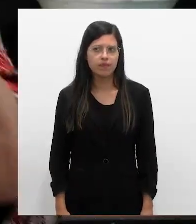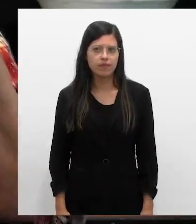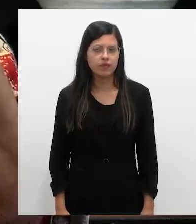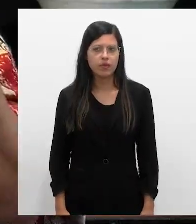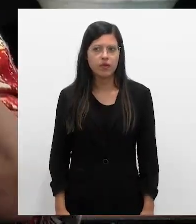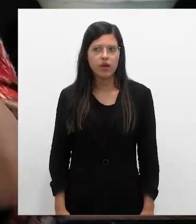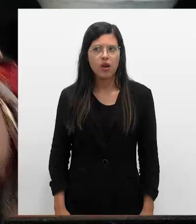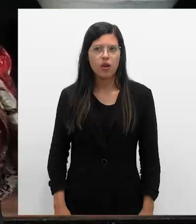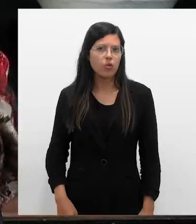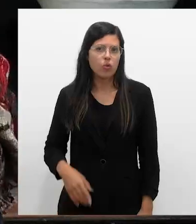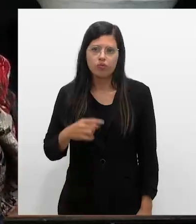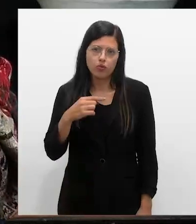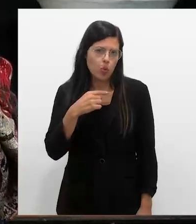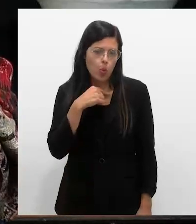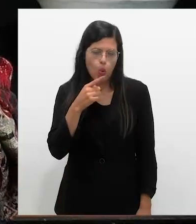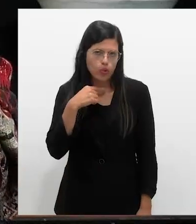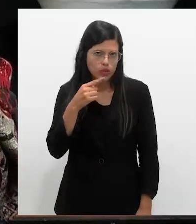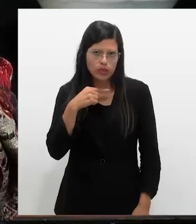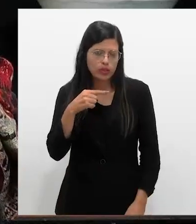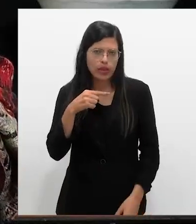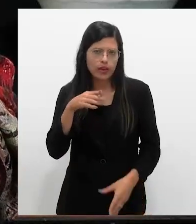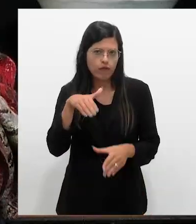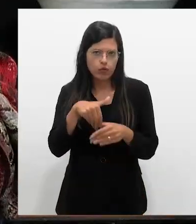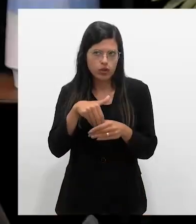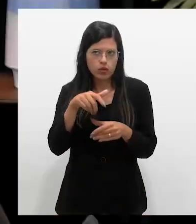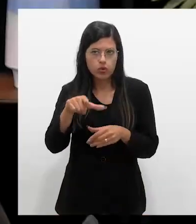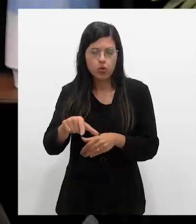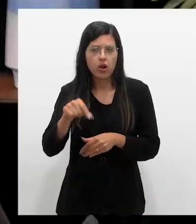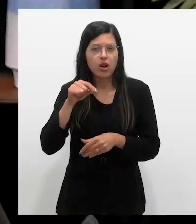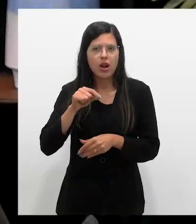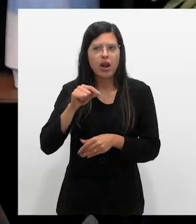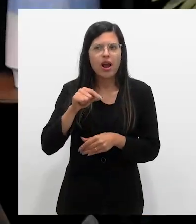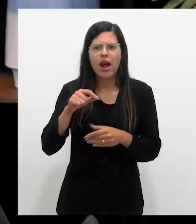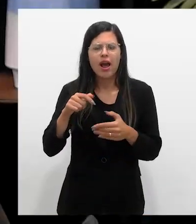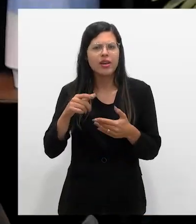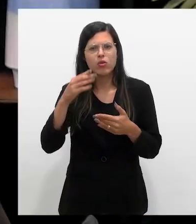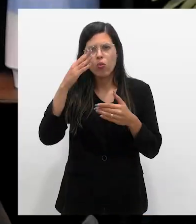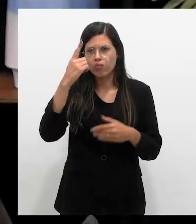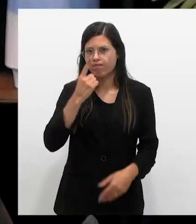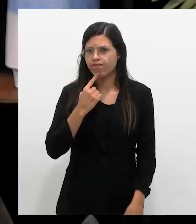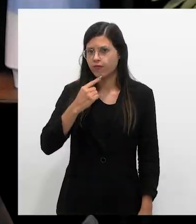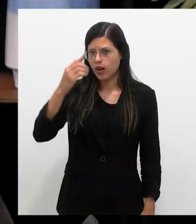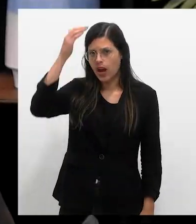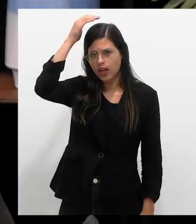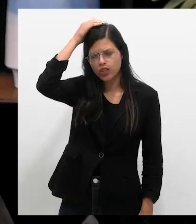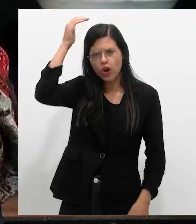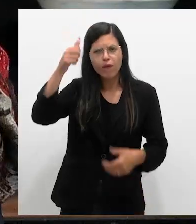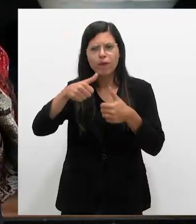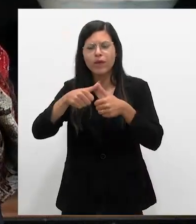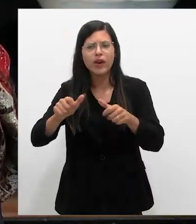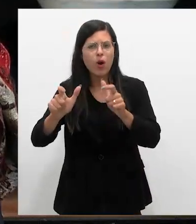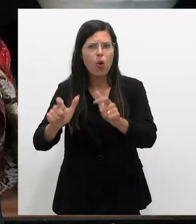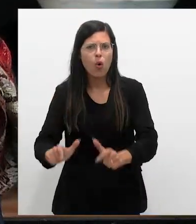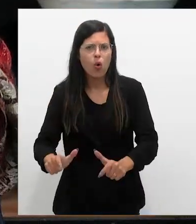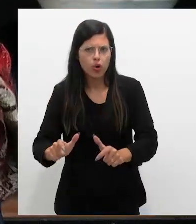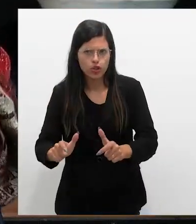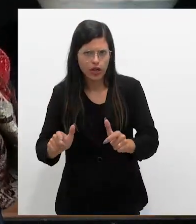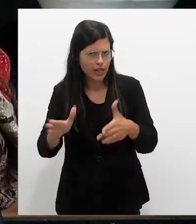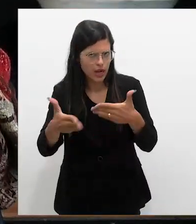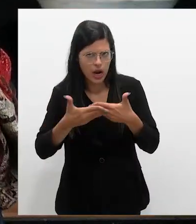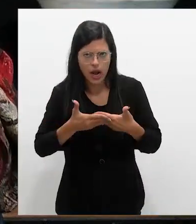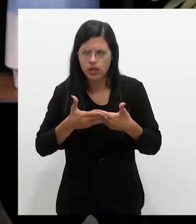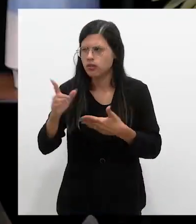Quando não se sai, se vai para o dia seguinte, para onde vão esses cardeais? Eles ficam trancados lá dentro? Não, eles